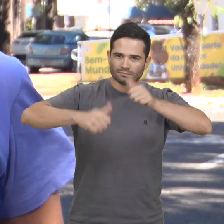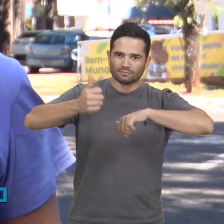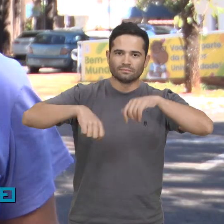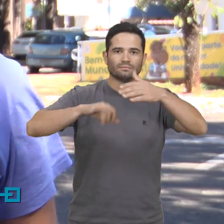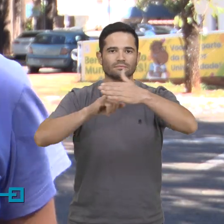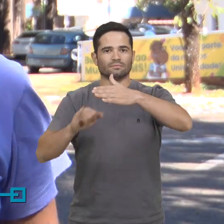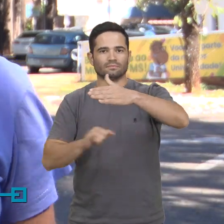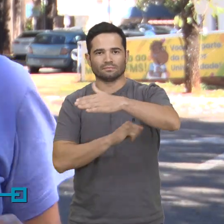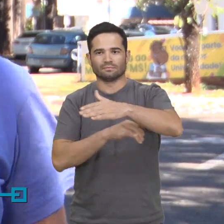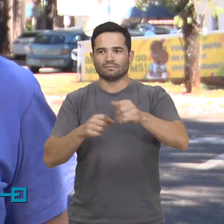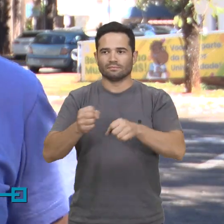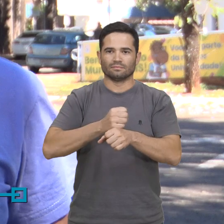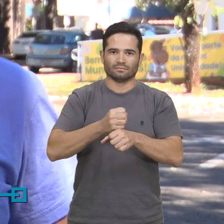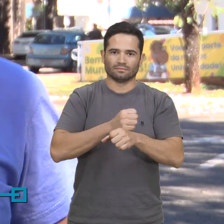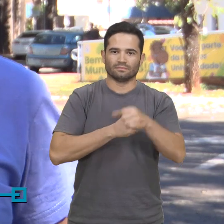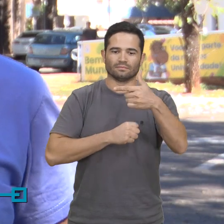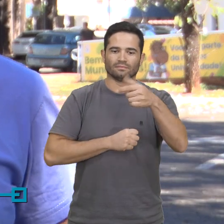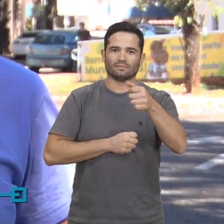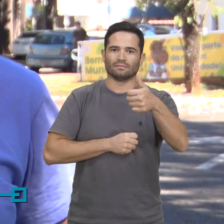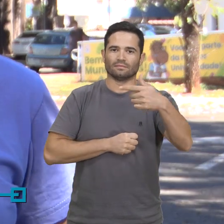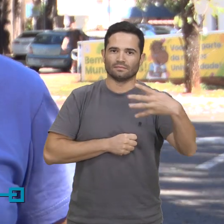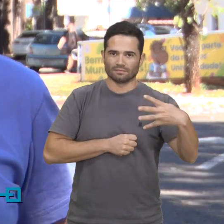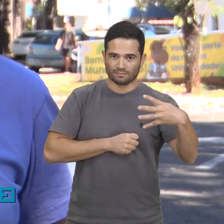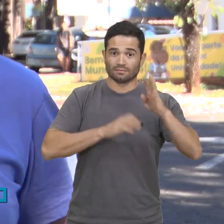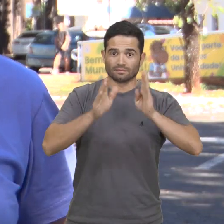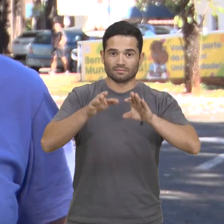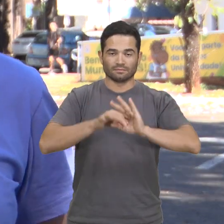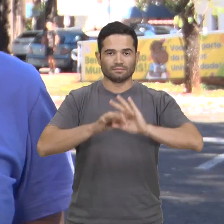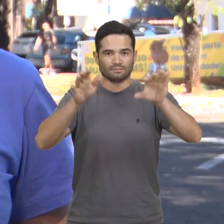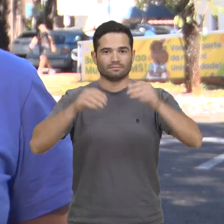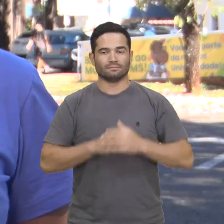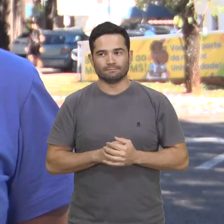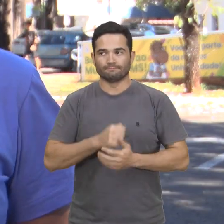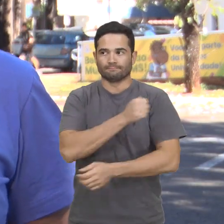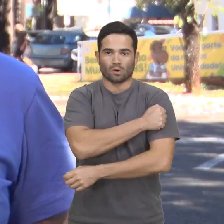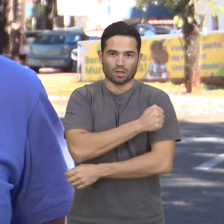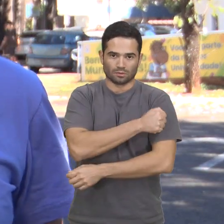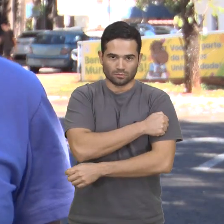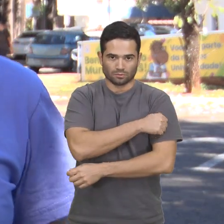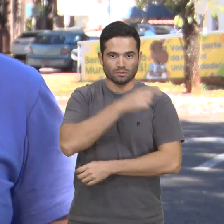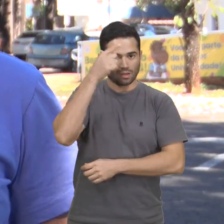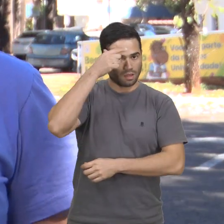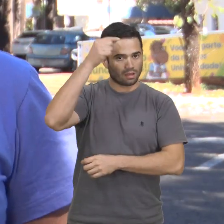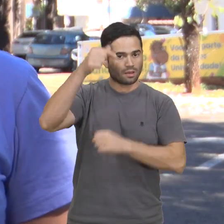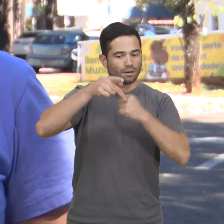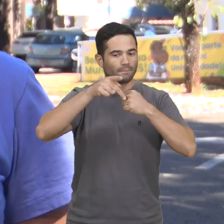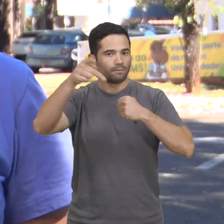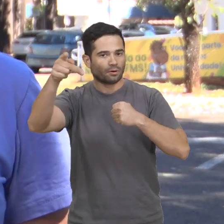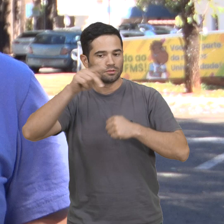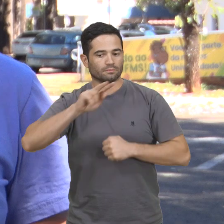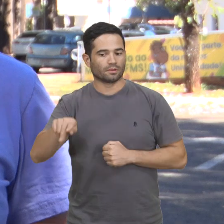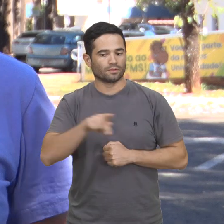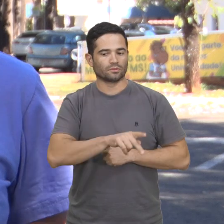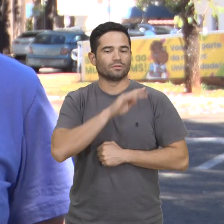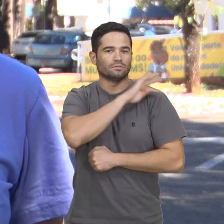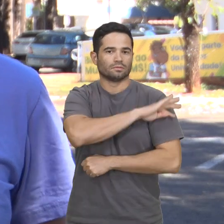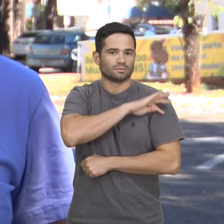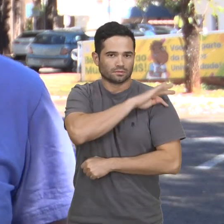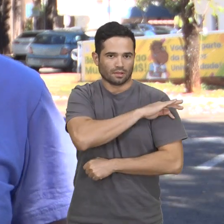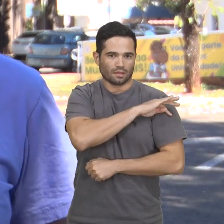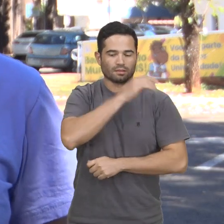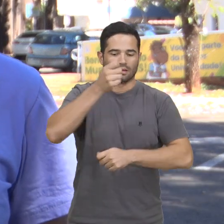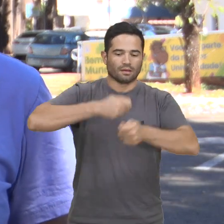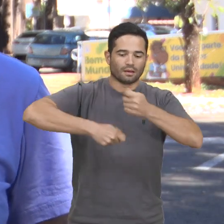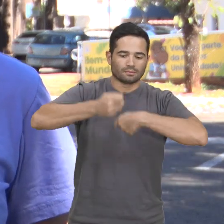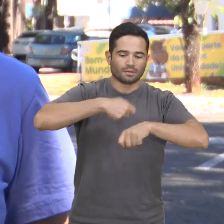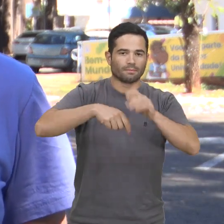Avaliação Institucional 2024 já está disponível. Os estudantes de graduação e pós-graduação, professores e